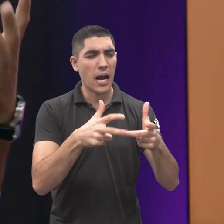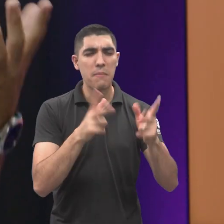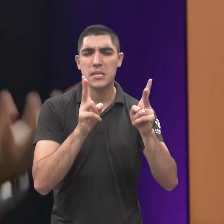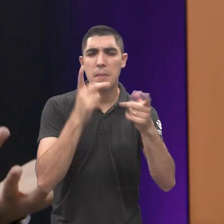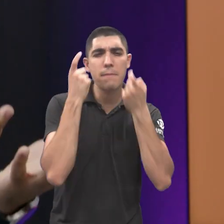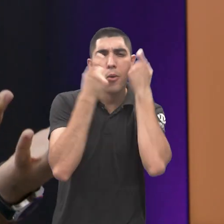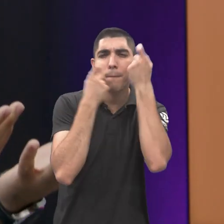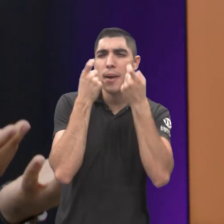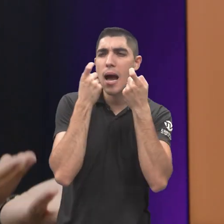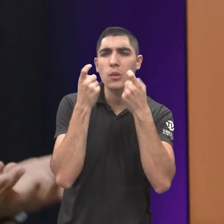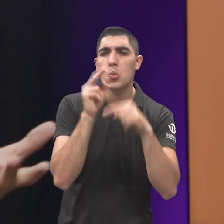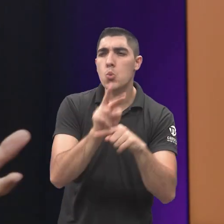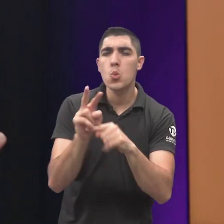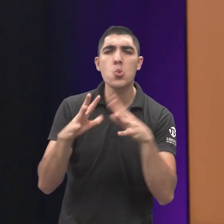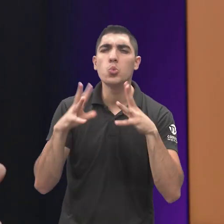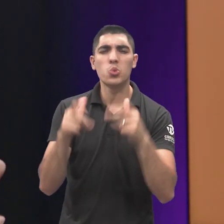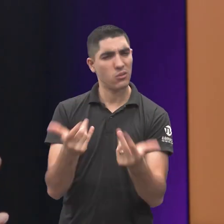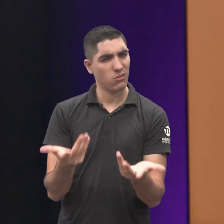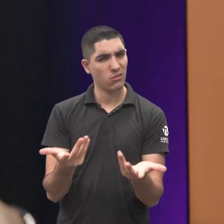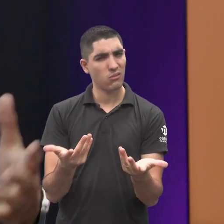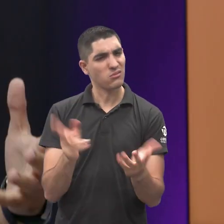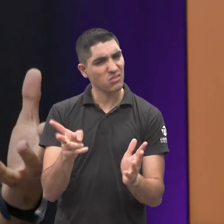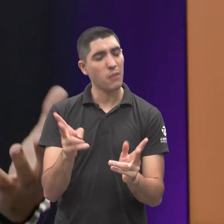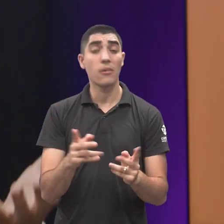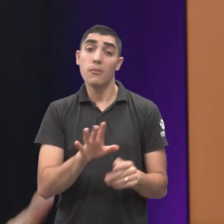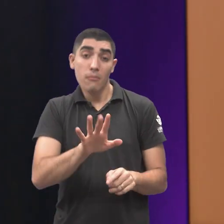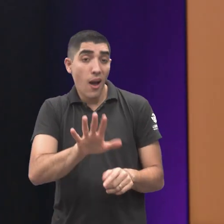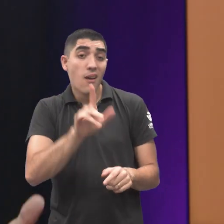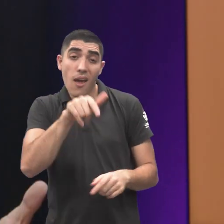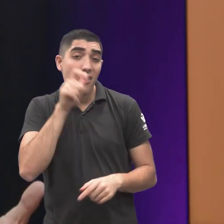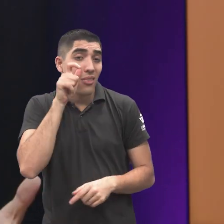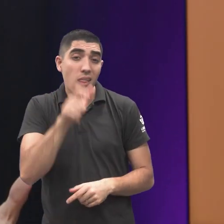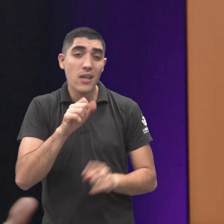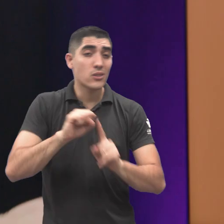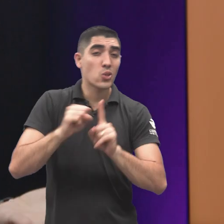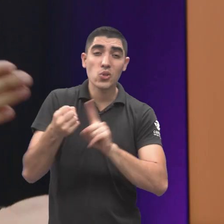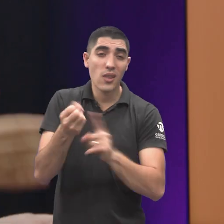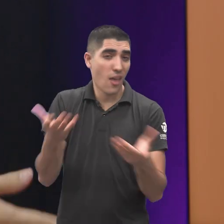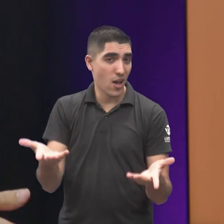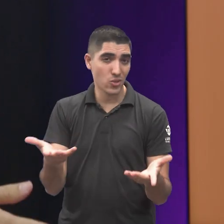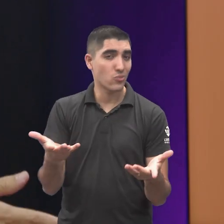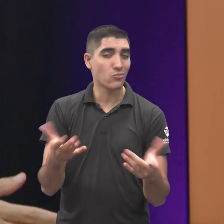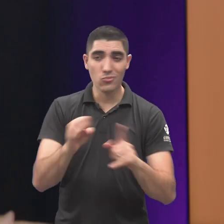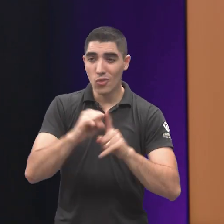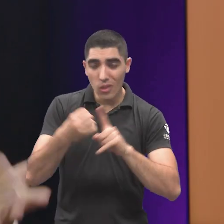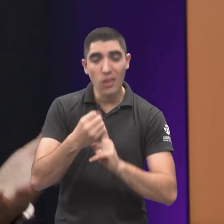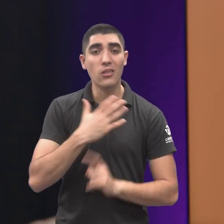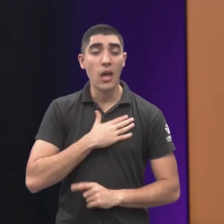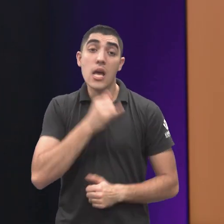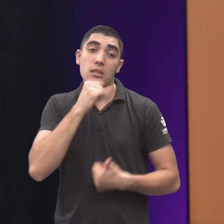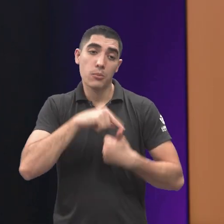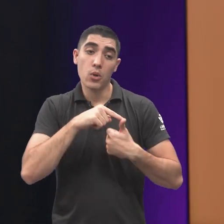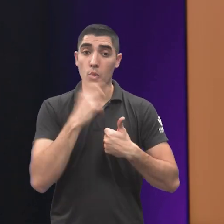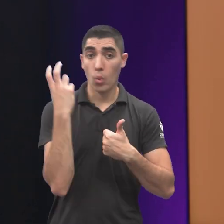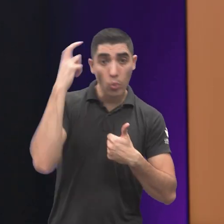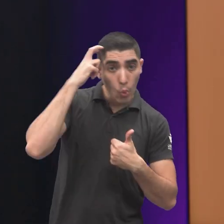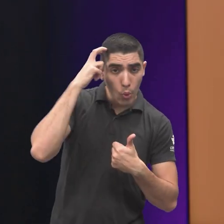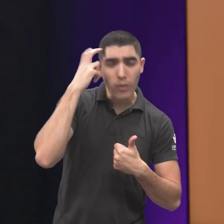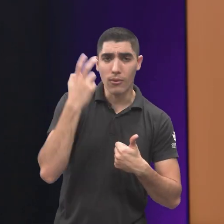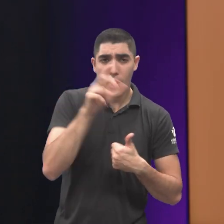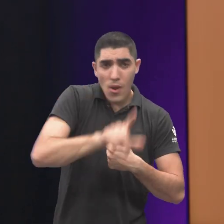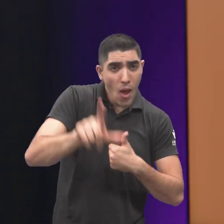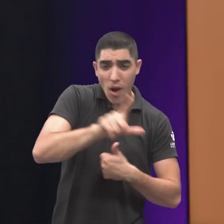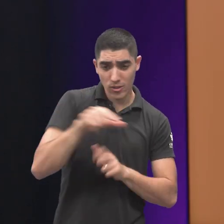Mas quando a gente fala de interesse público, não tem como, são vários assuntos de interesse público. A cultura é um deles, é óbvio que vai ser